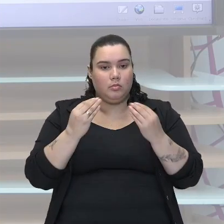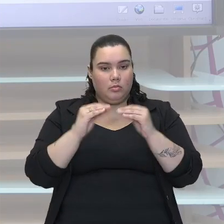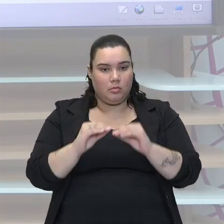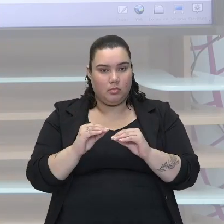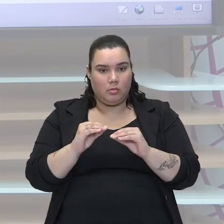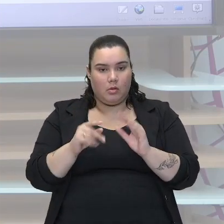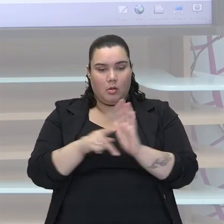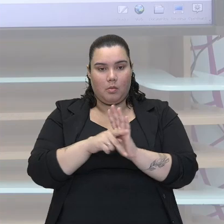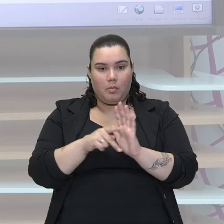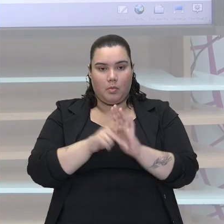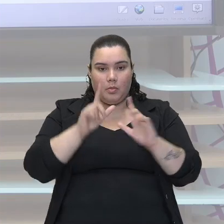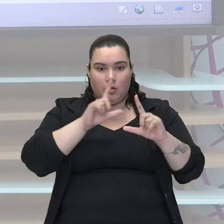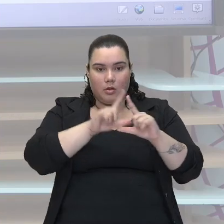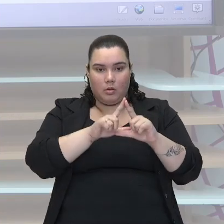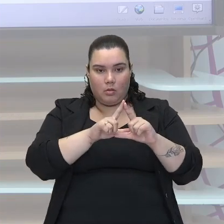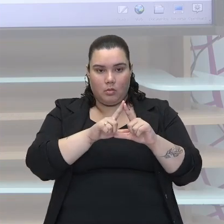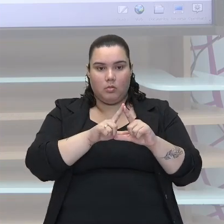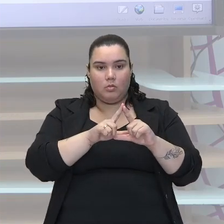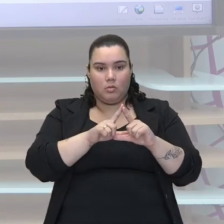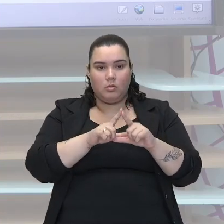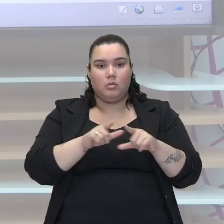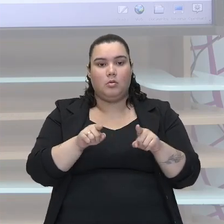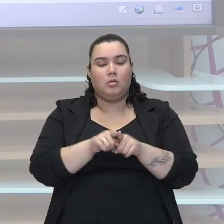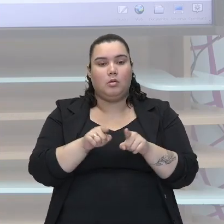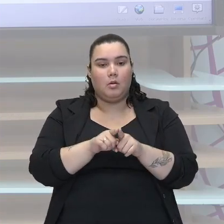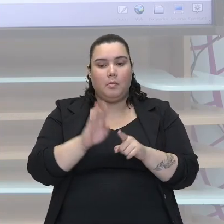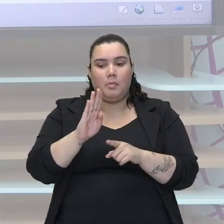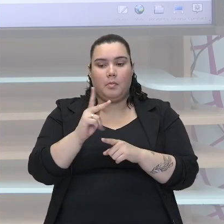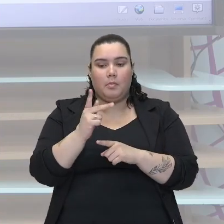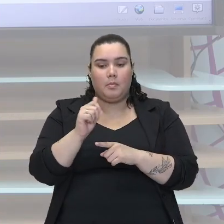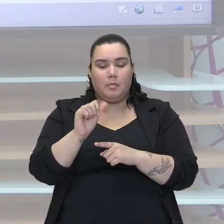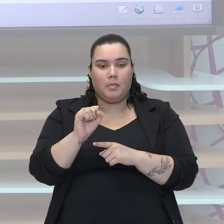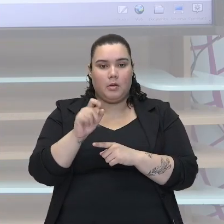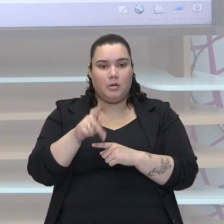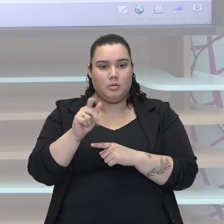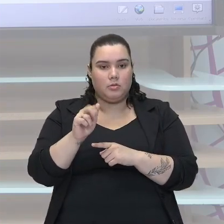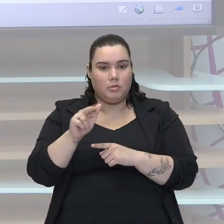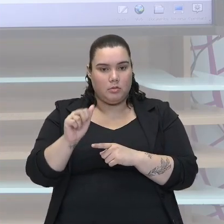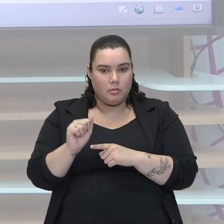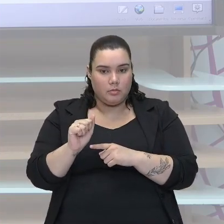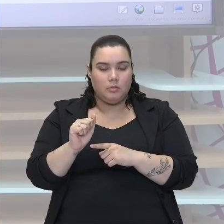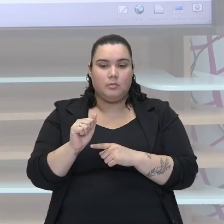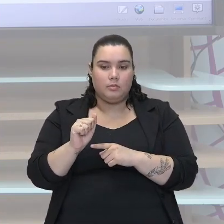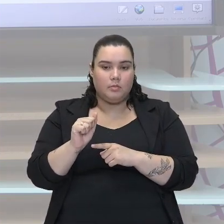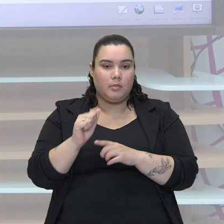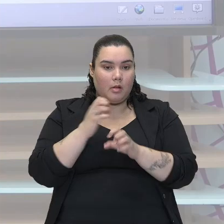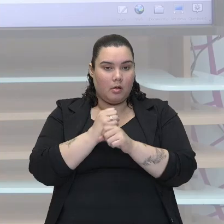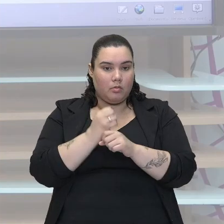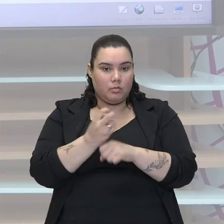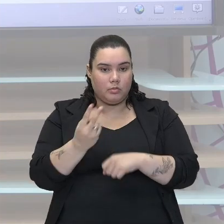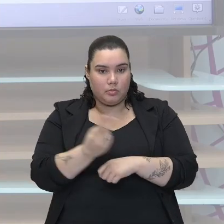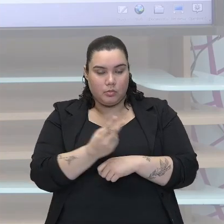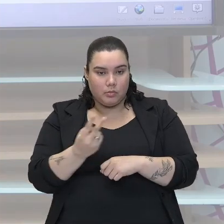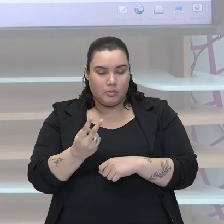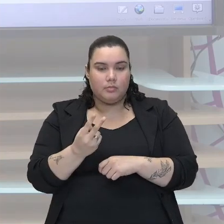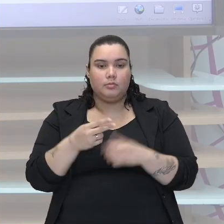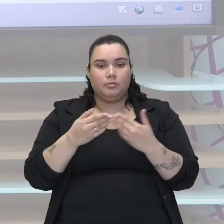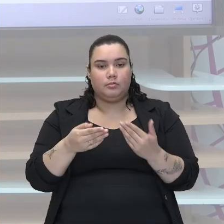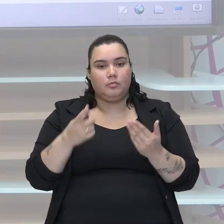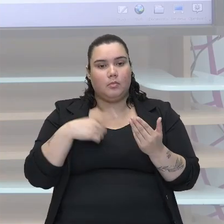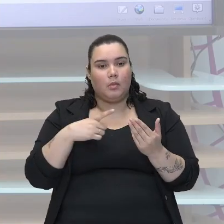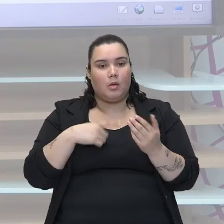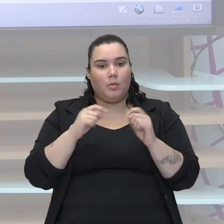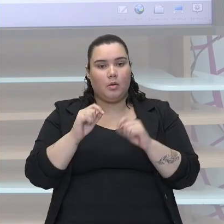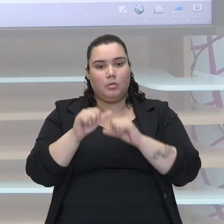do delta e a fórmula do Bhaskara para poder calcular tanto o delta quanto o valor de x, a gente só